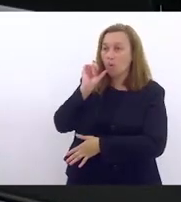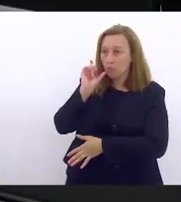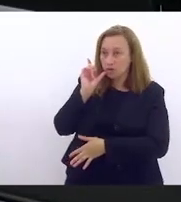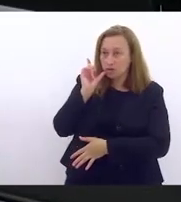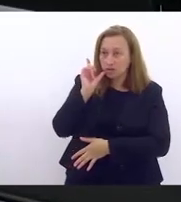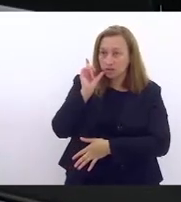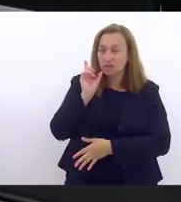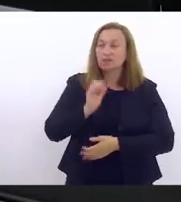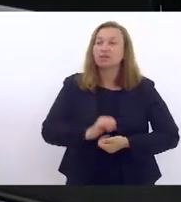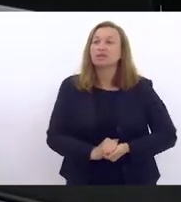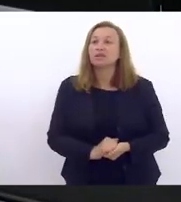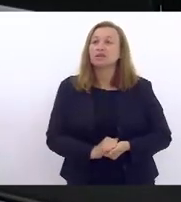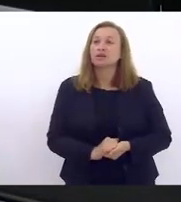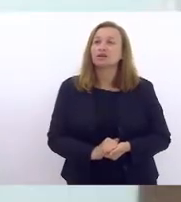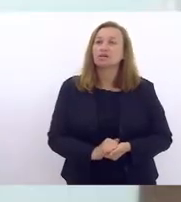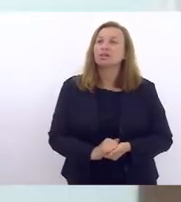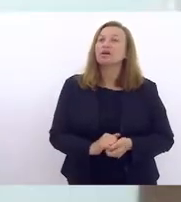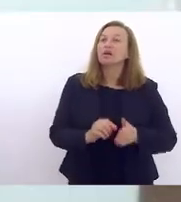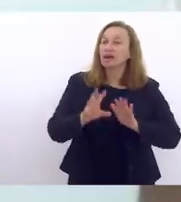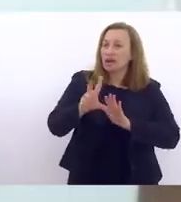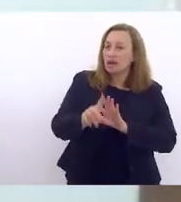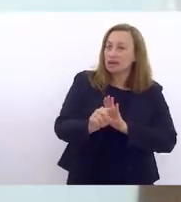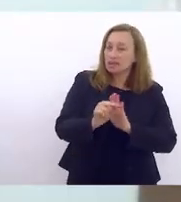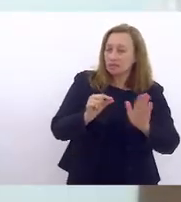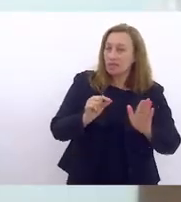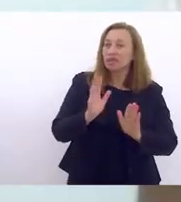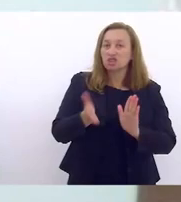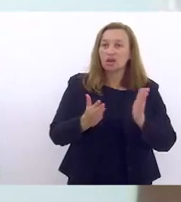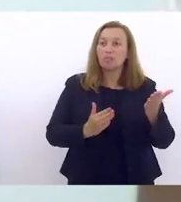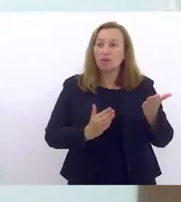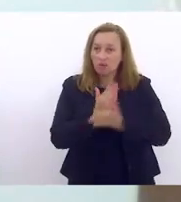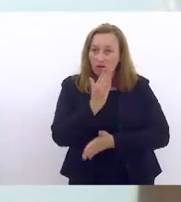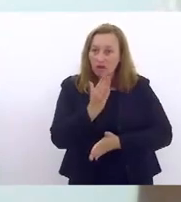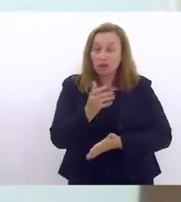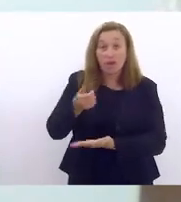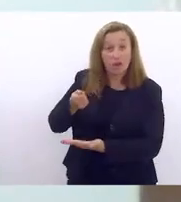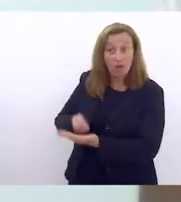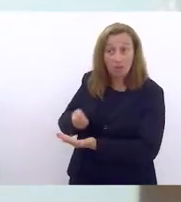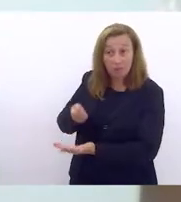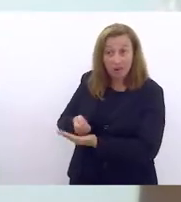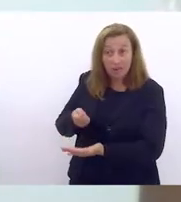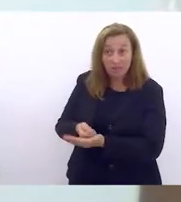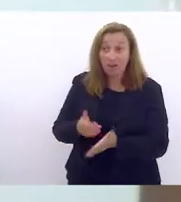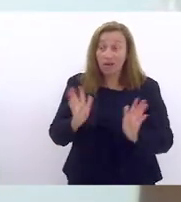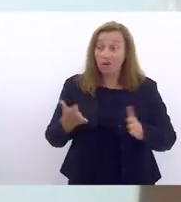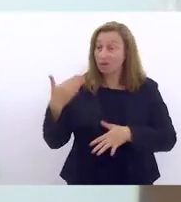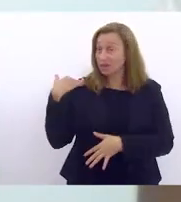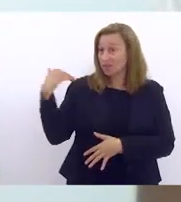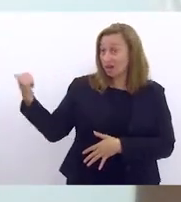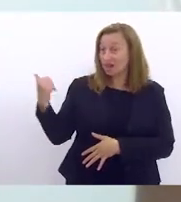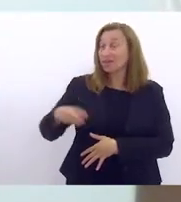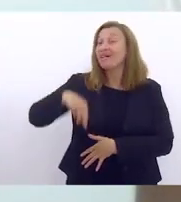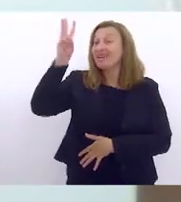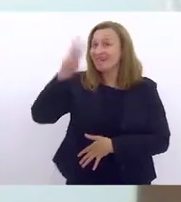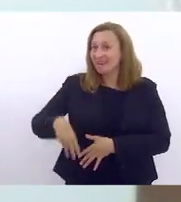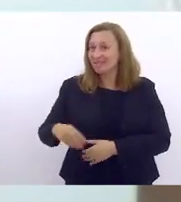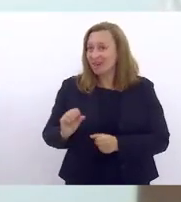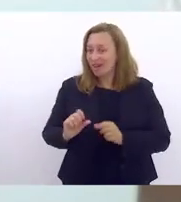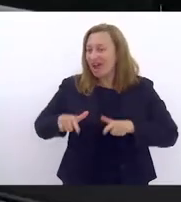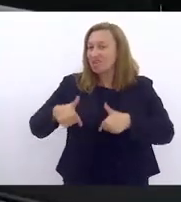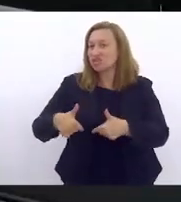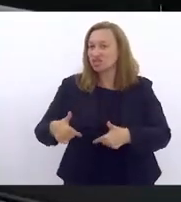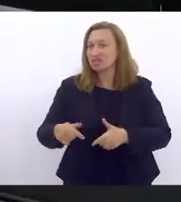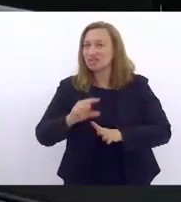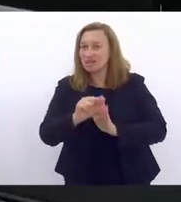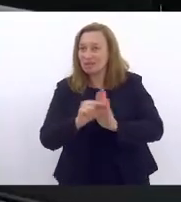final do orçamento, essa emenda foi aprovada, é de execução obrigatória, e a gente está aqui do lado com quem vai executar essa